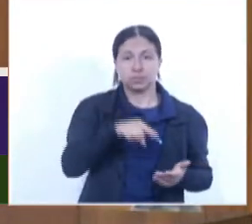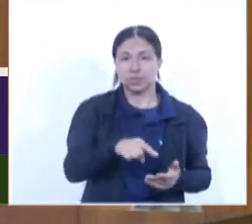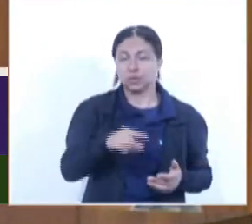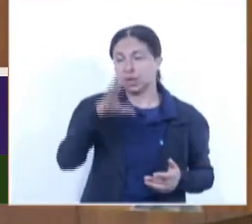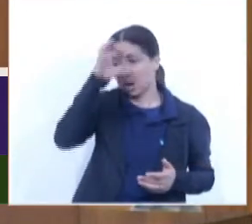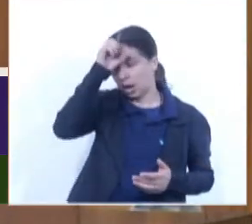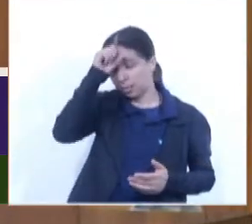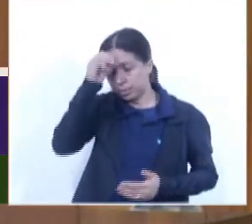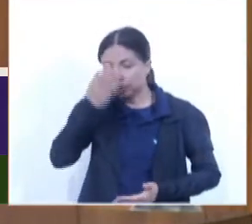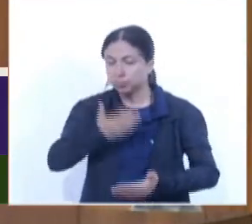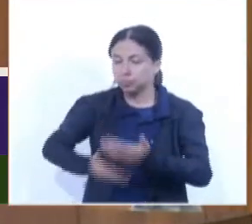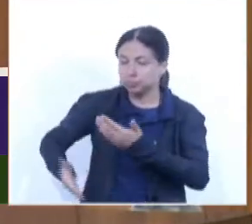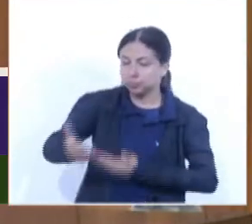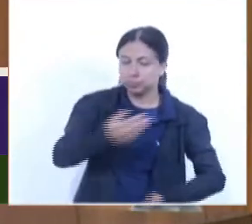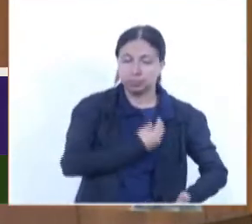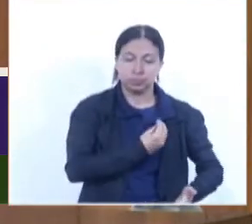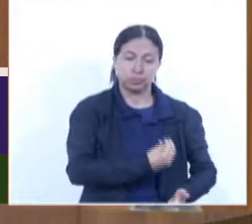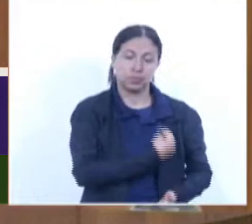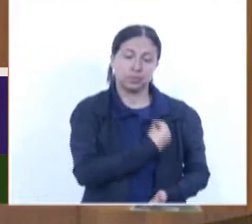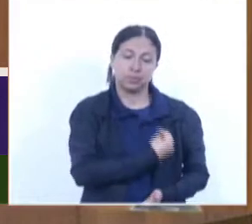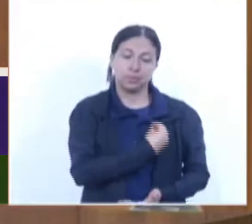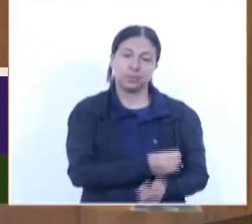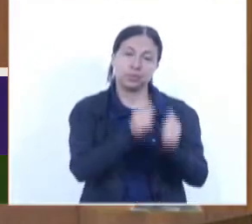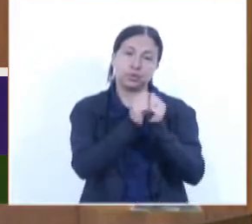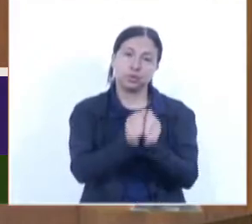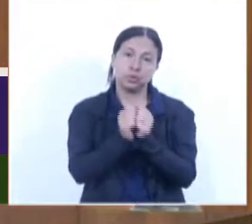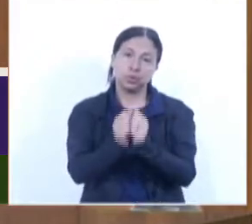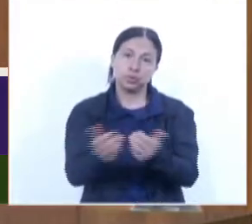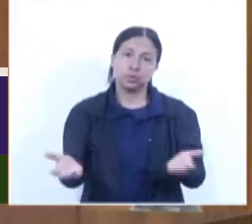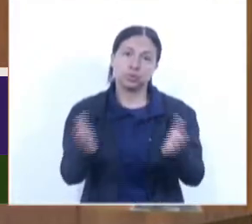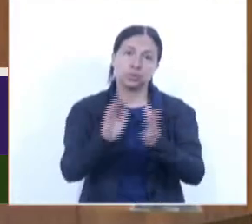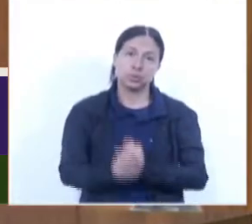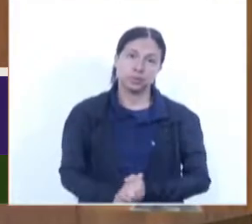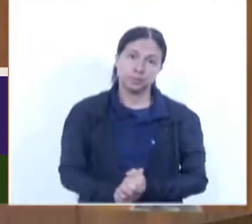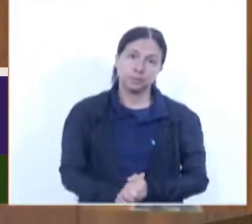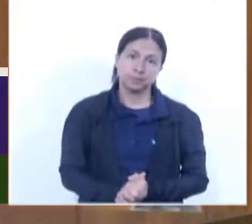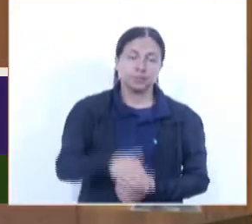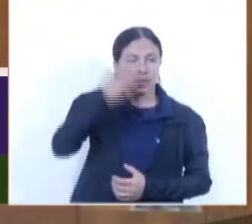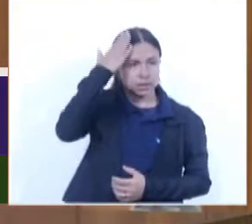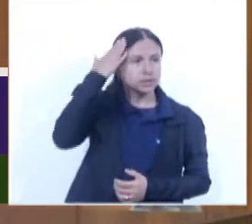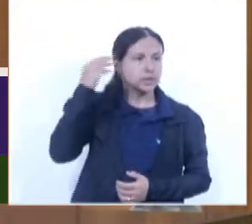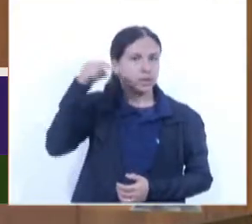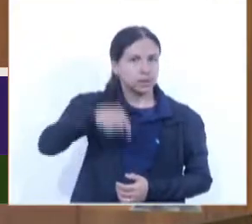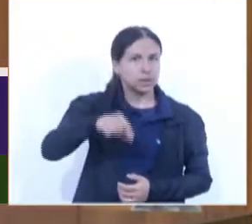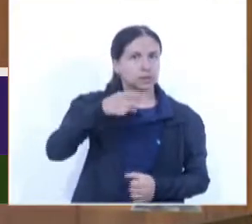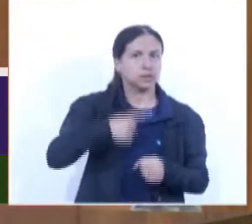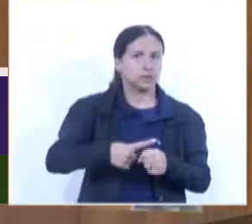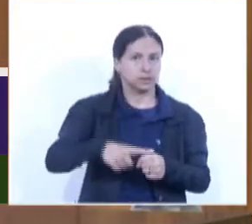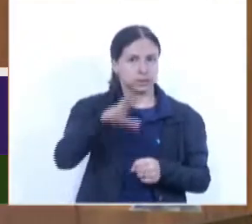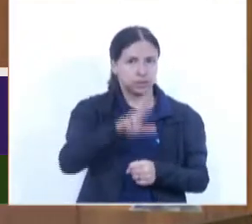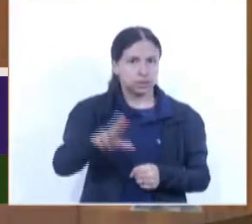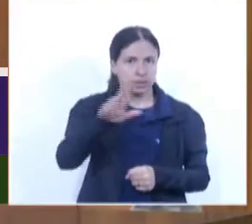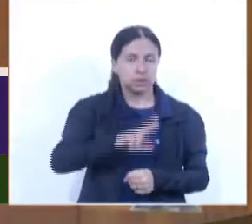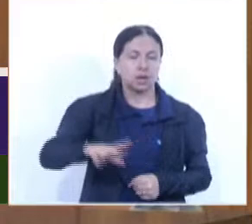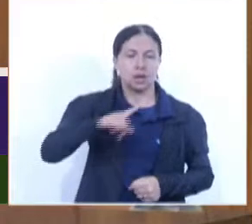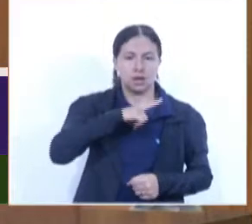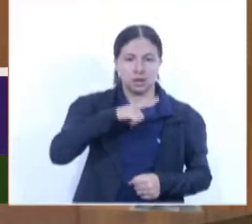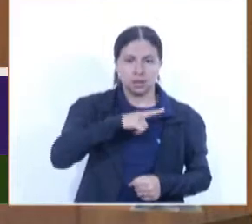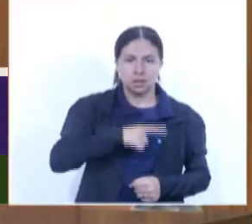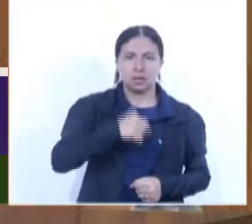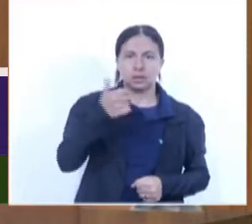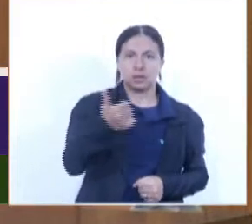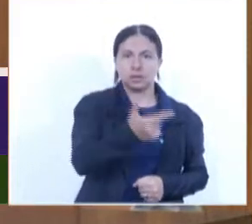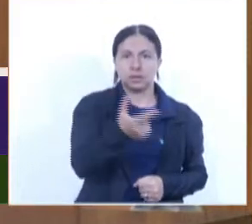aprende e a gente sabe que em Uberlândia nós temos 120 crianças que nascem